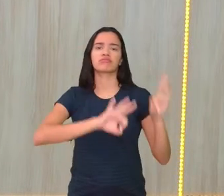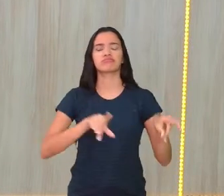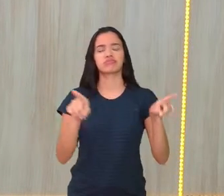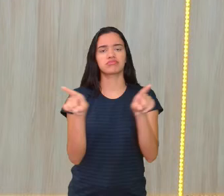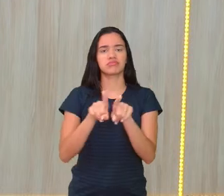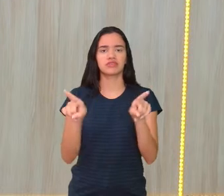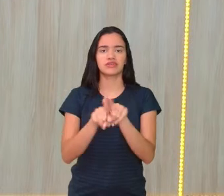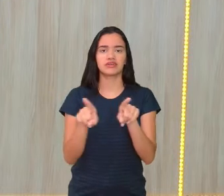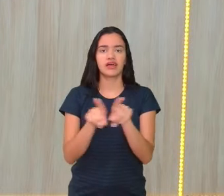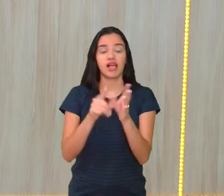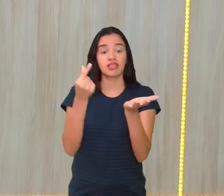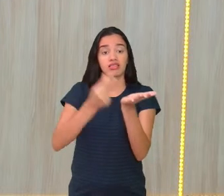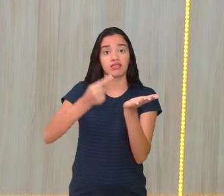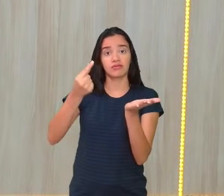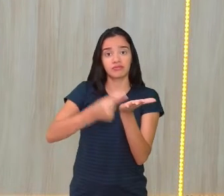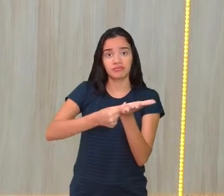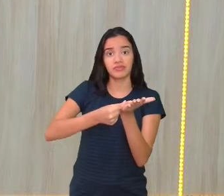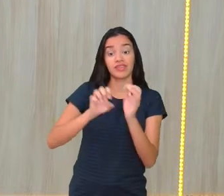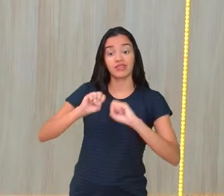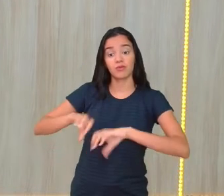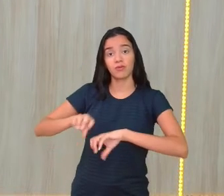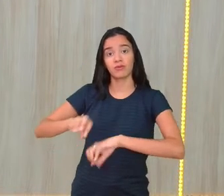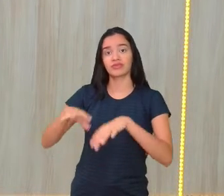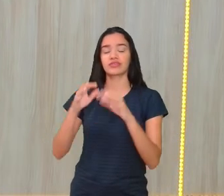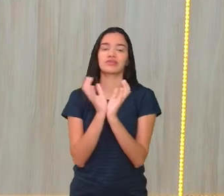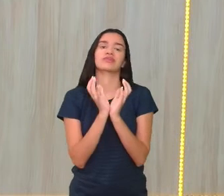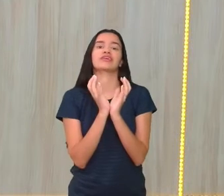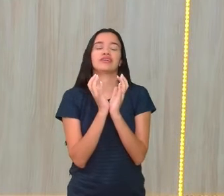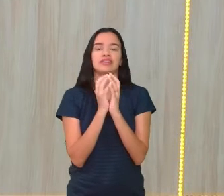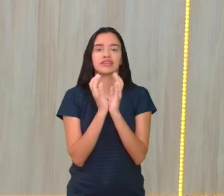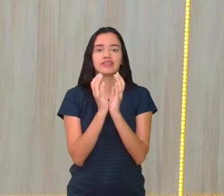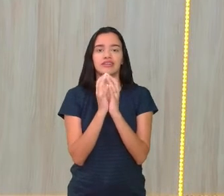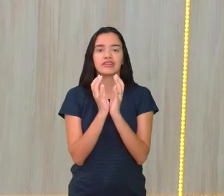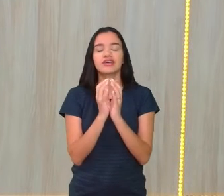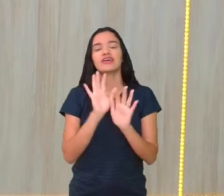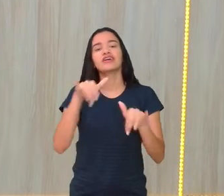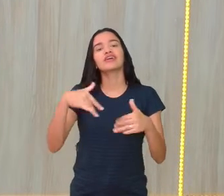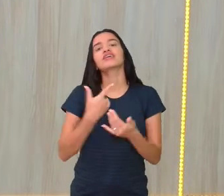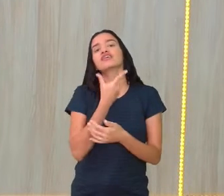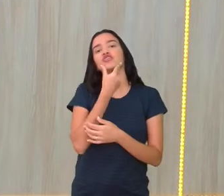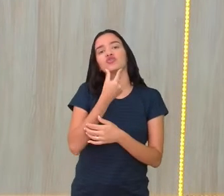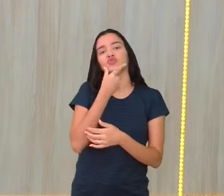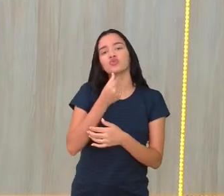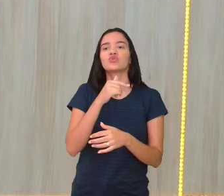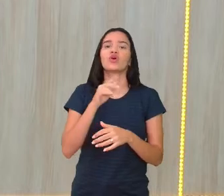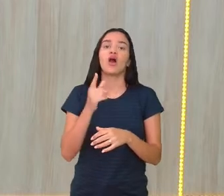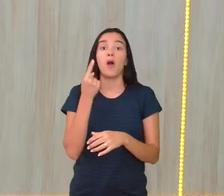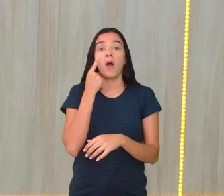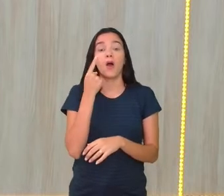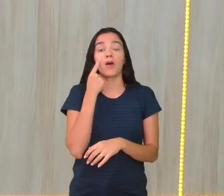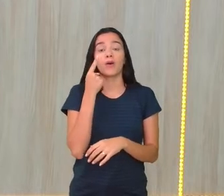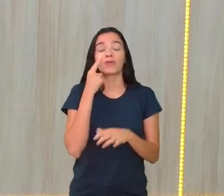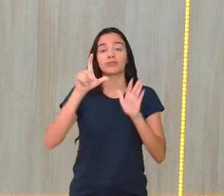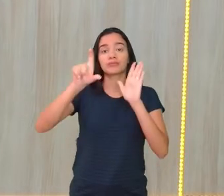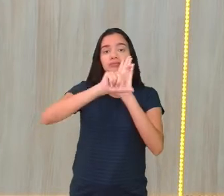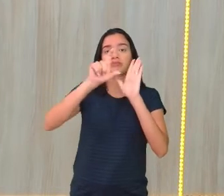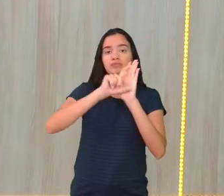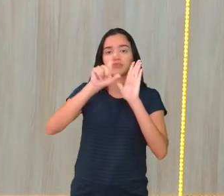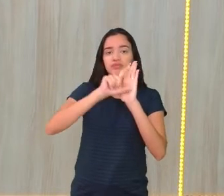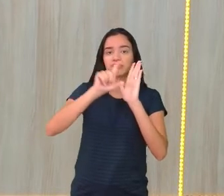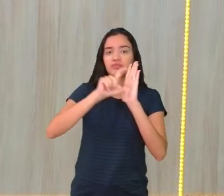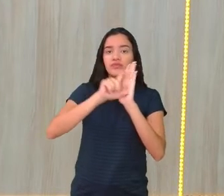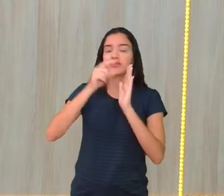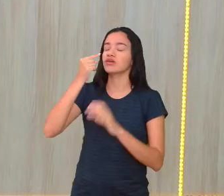ela pelo aplicativo do Educa Recife, que Juninho Boy vai jogar aqui, ó, no cantinho os QR